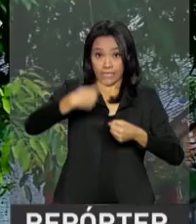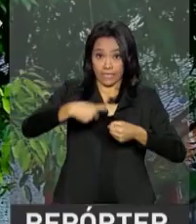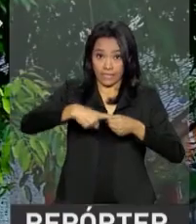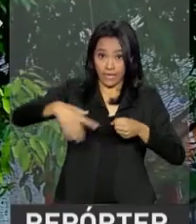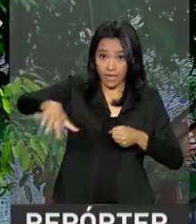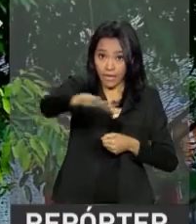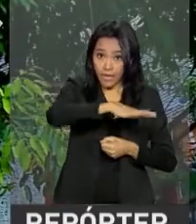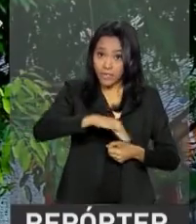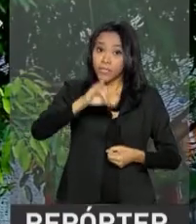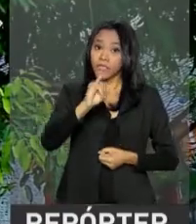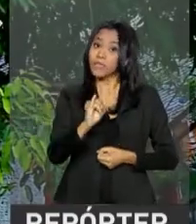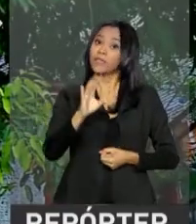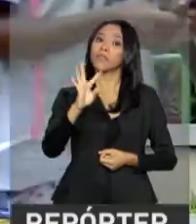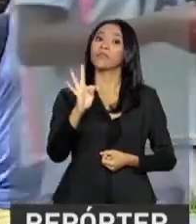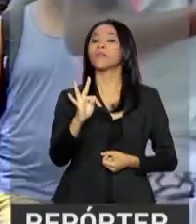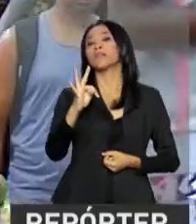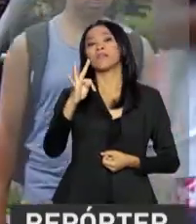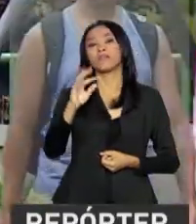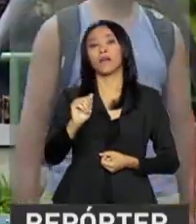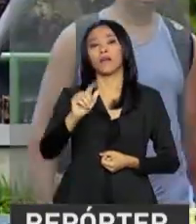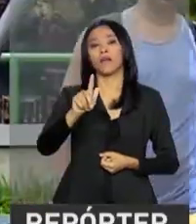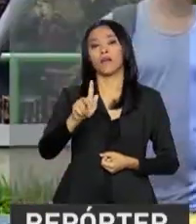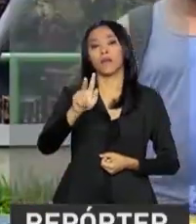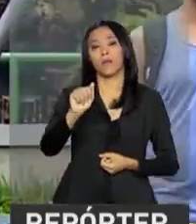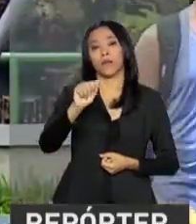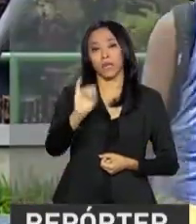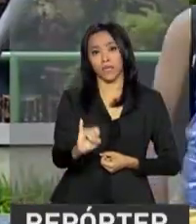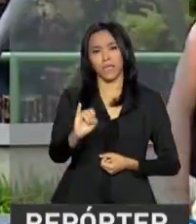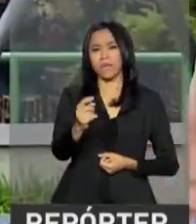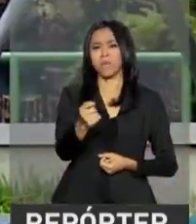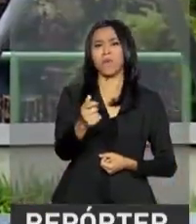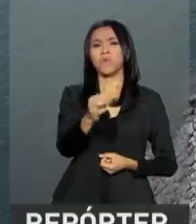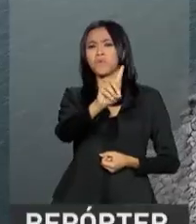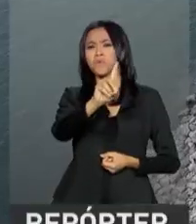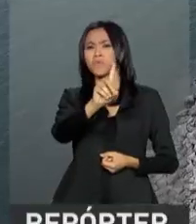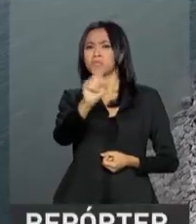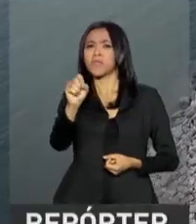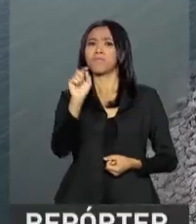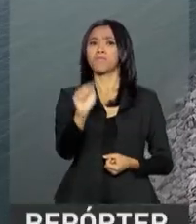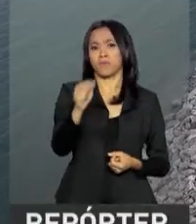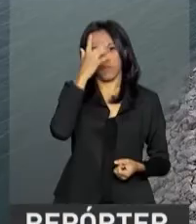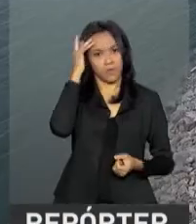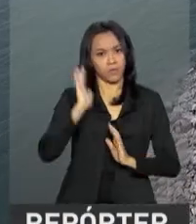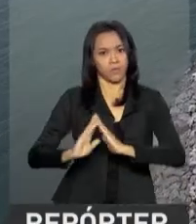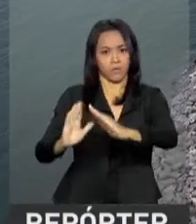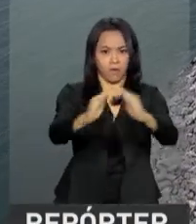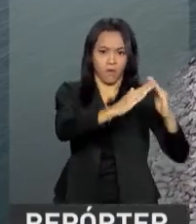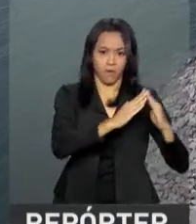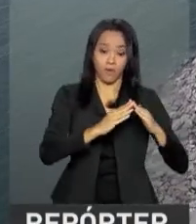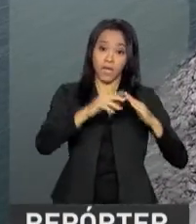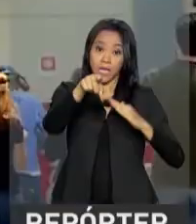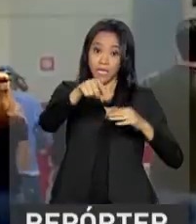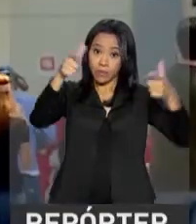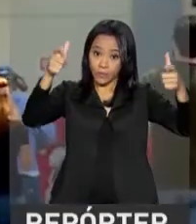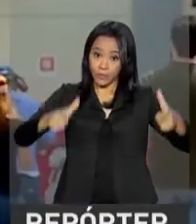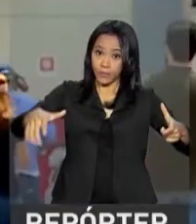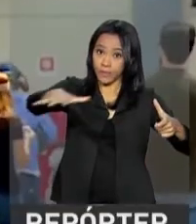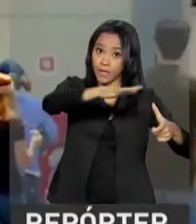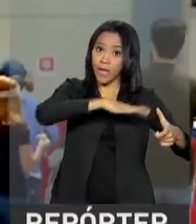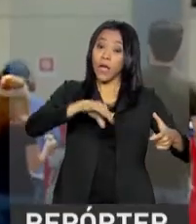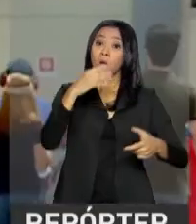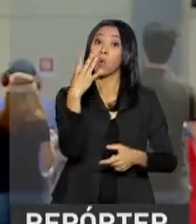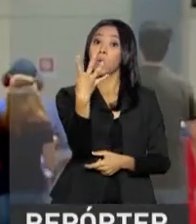na região metropolitana do Rio, tem pouco mais de 100 mil habitantes. O complexo naval é hoje responsável por